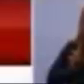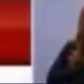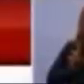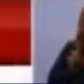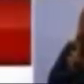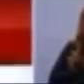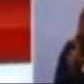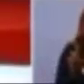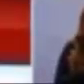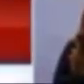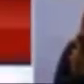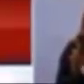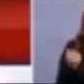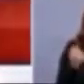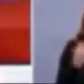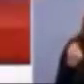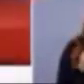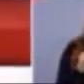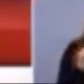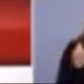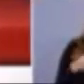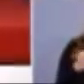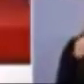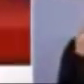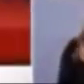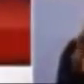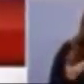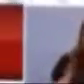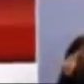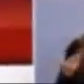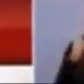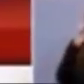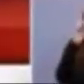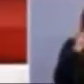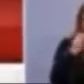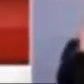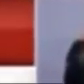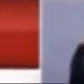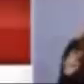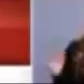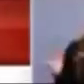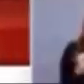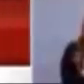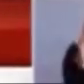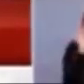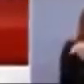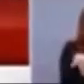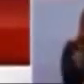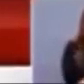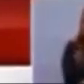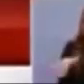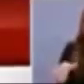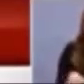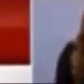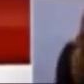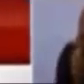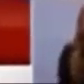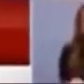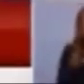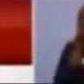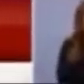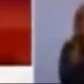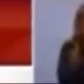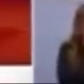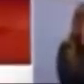mail de convite para assistir os jogos no campeonato presidencial agora